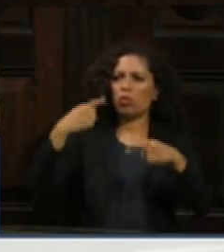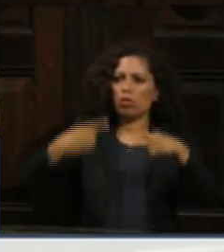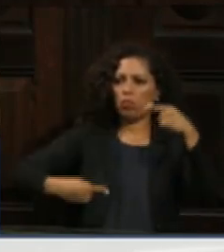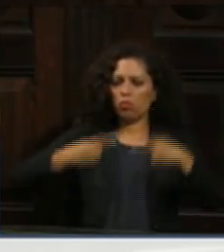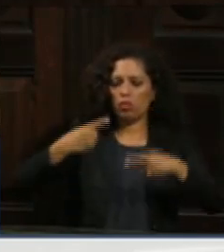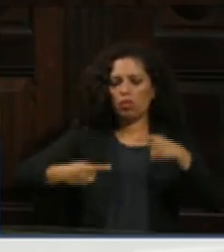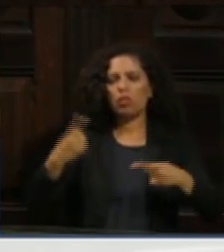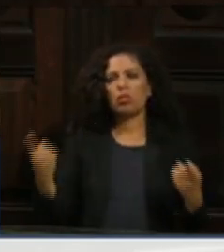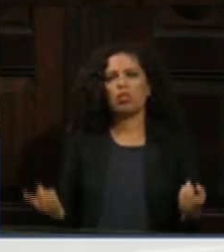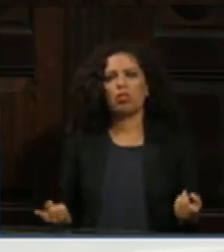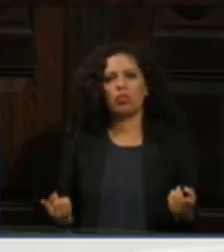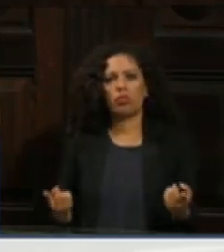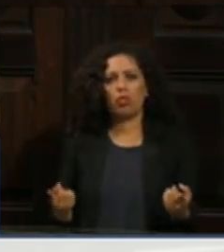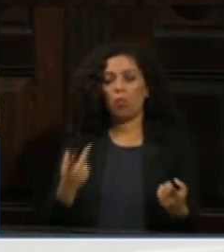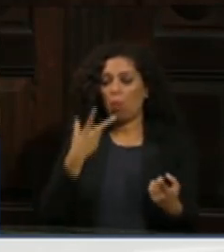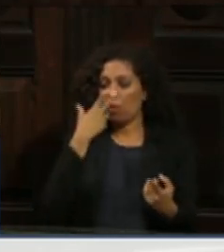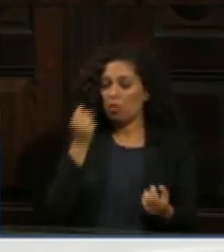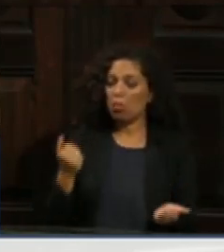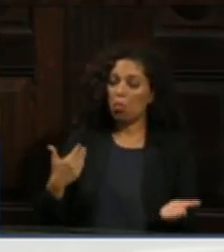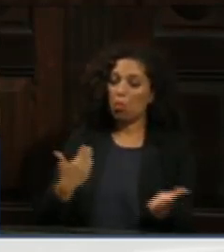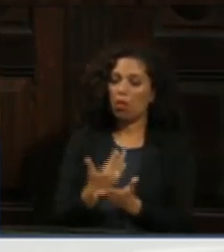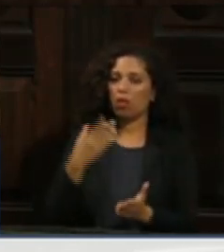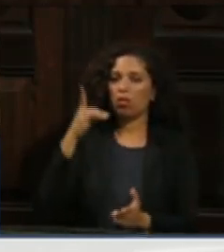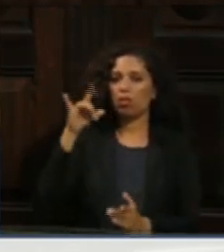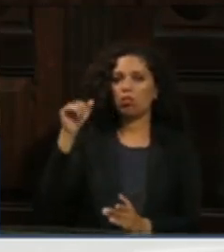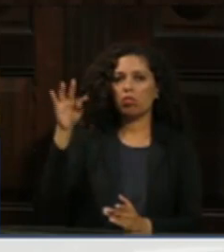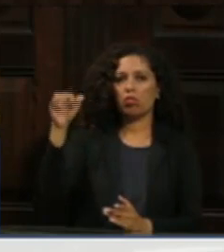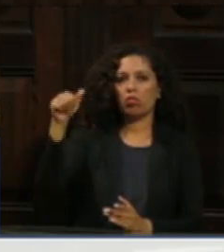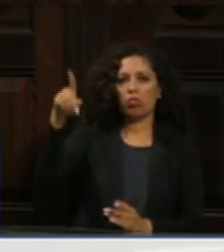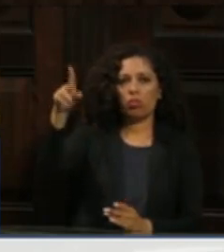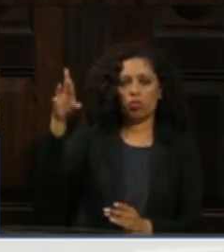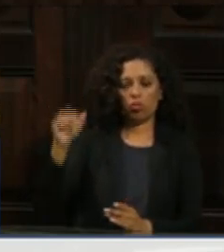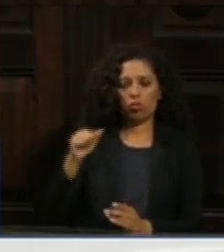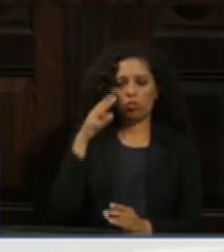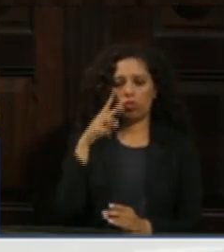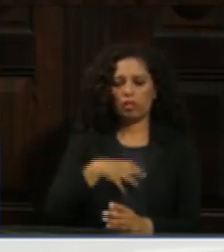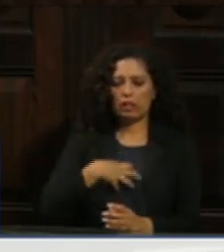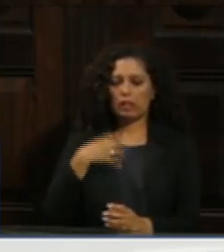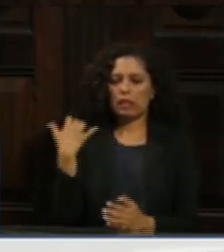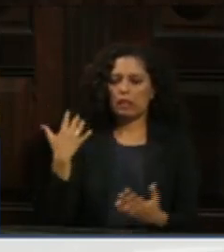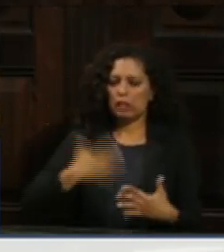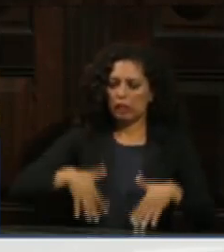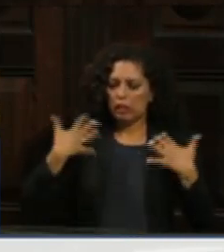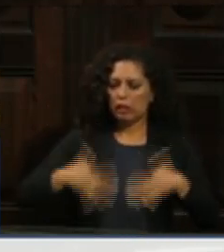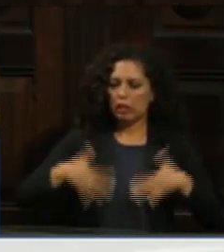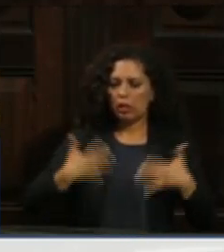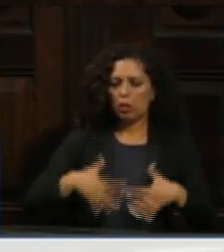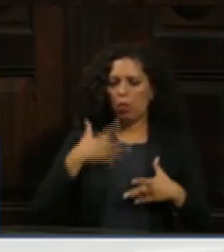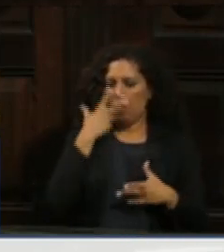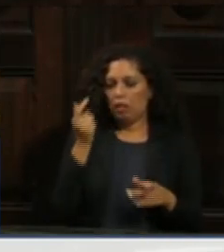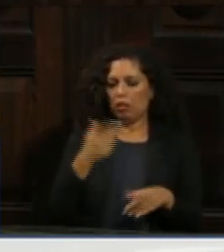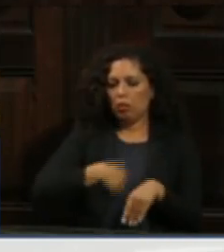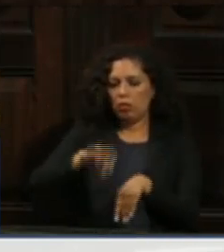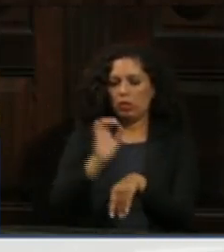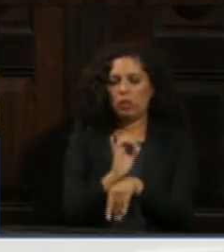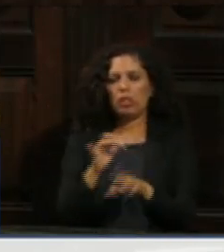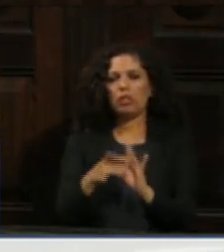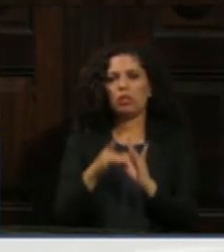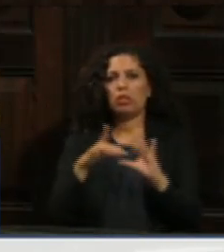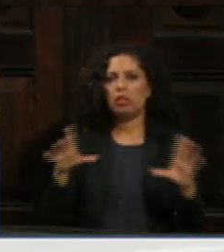tipo de situações. E enquanto puder me manifestar, aqui ou em qualquer outro lugar, eu